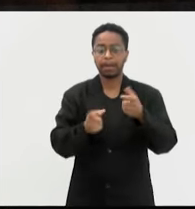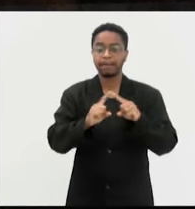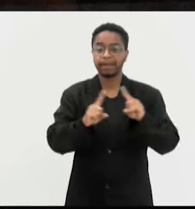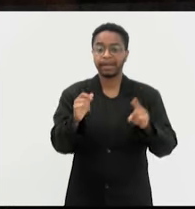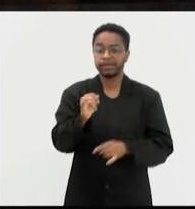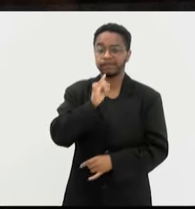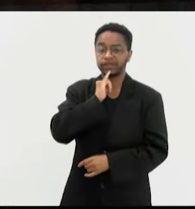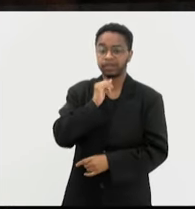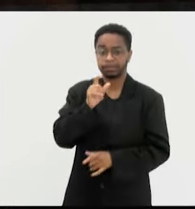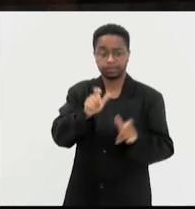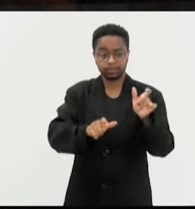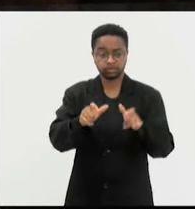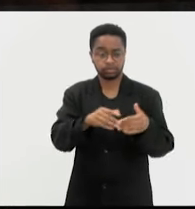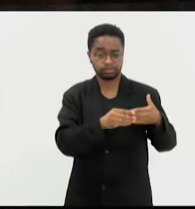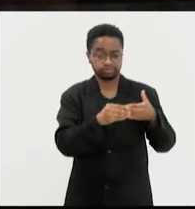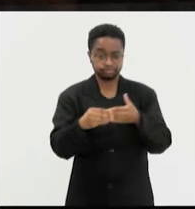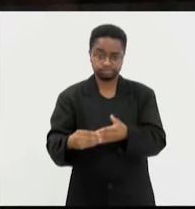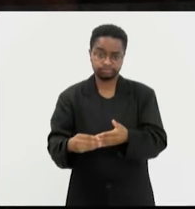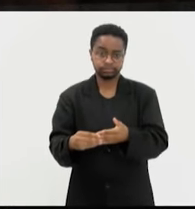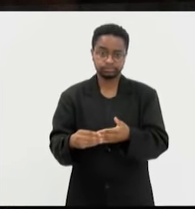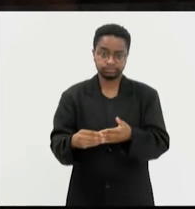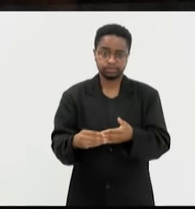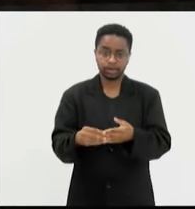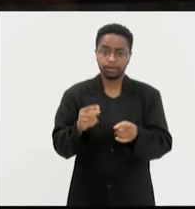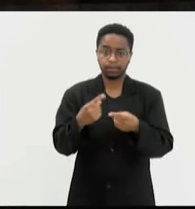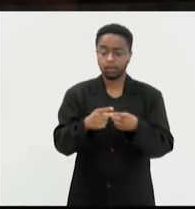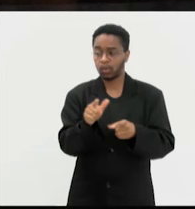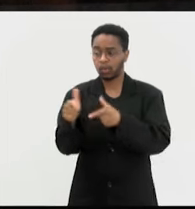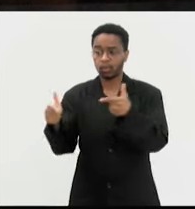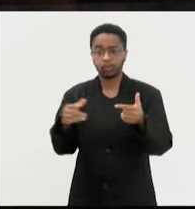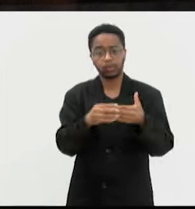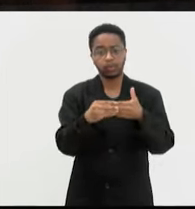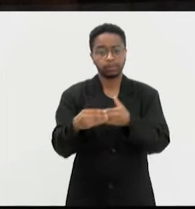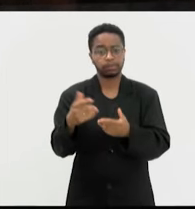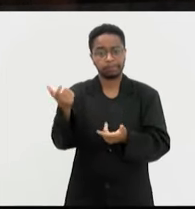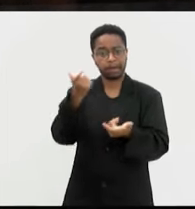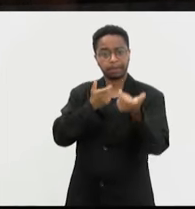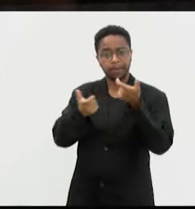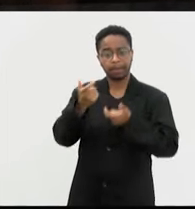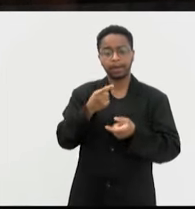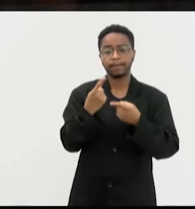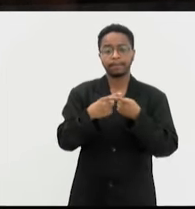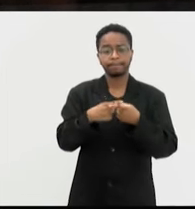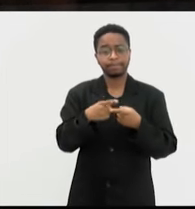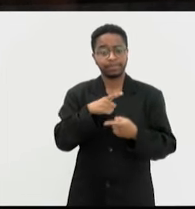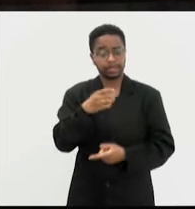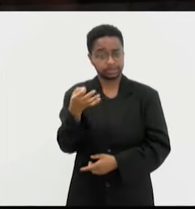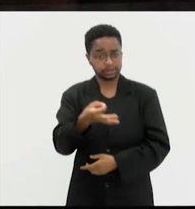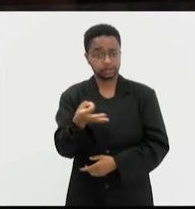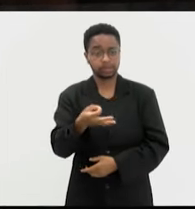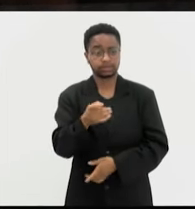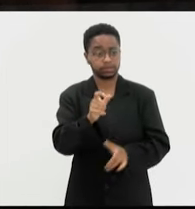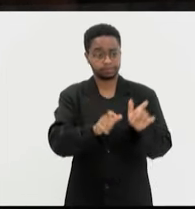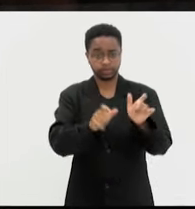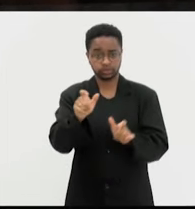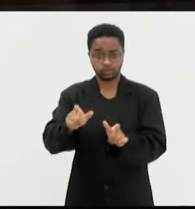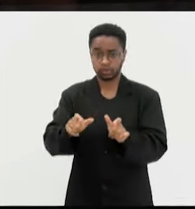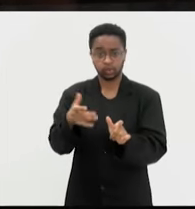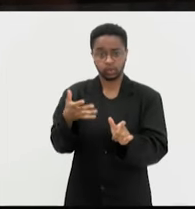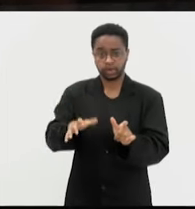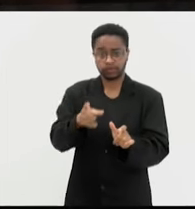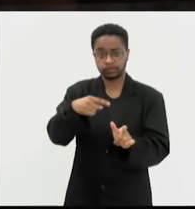estão sendo teleguiadas estão sendo direcionadas para nos atacar pois essas pessoas pode ter certeza essas pessoas não quer bem de